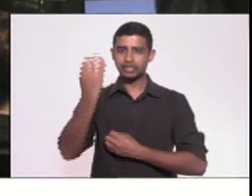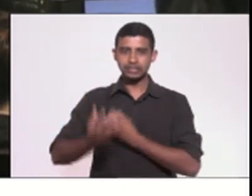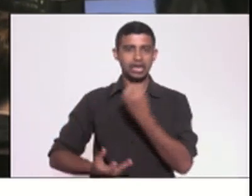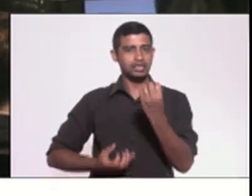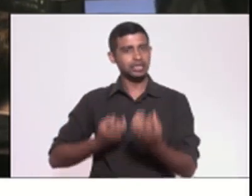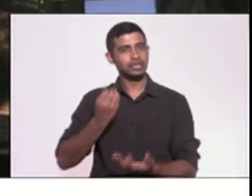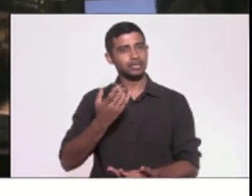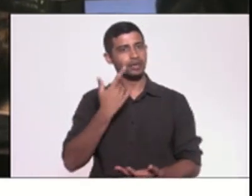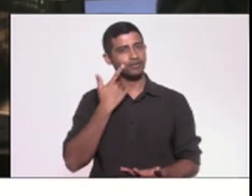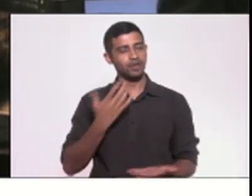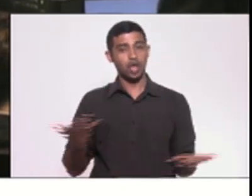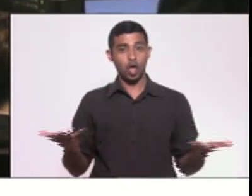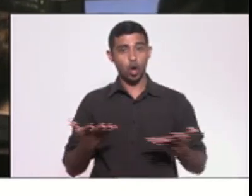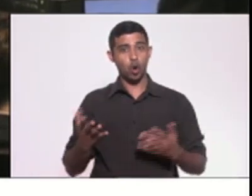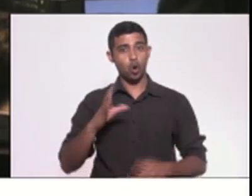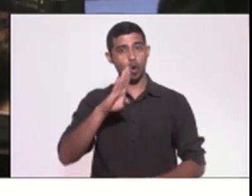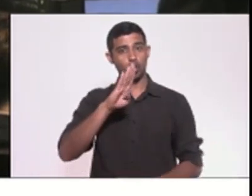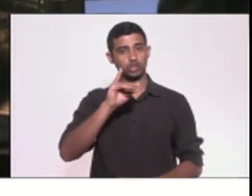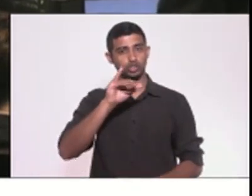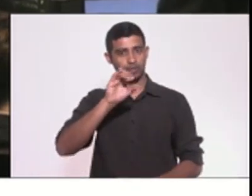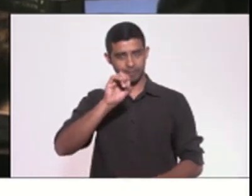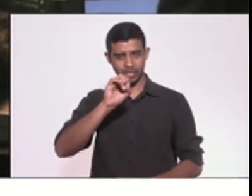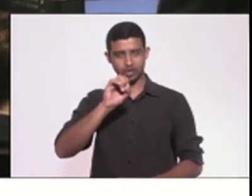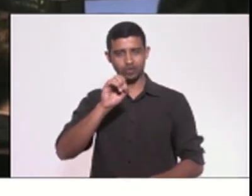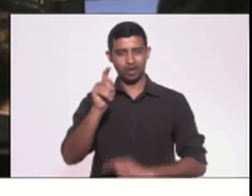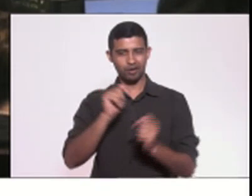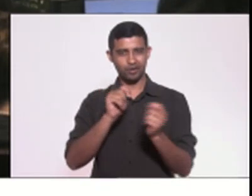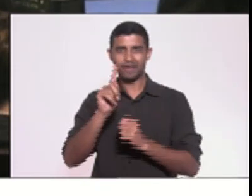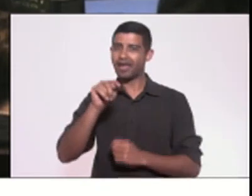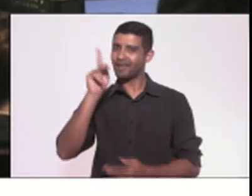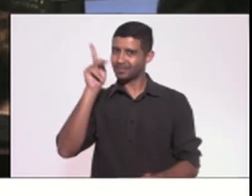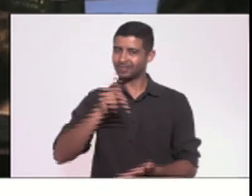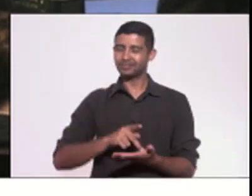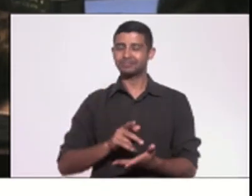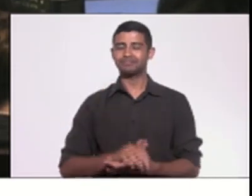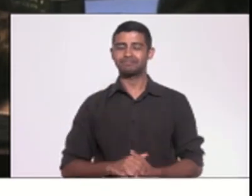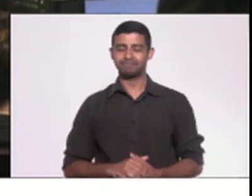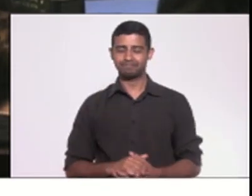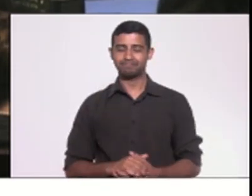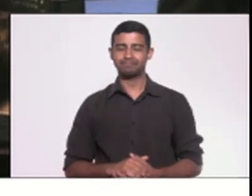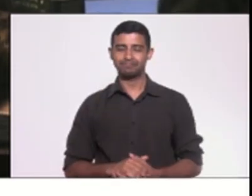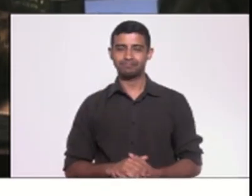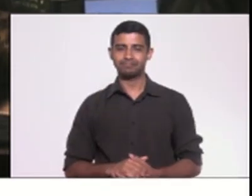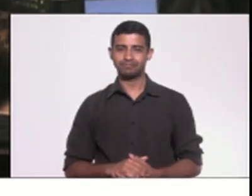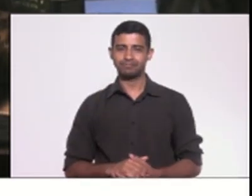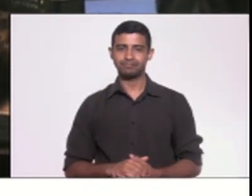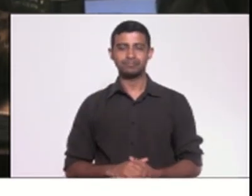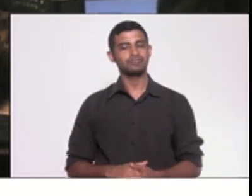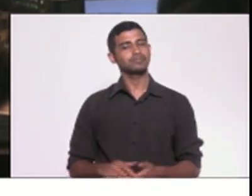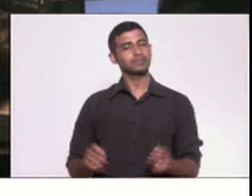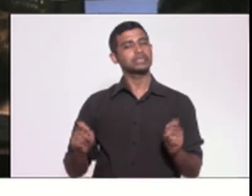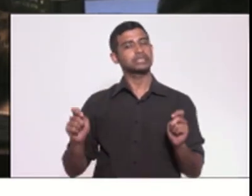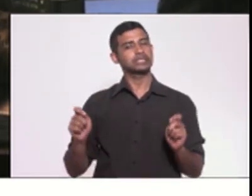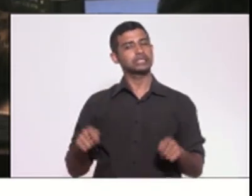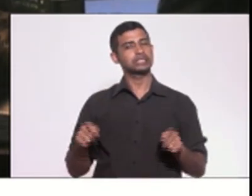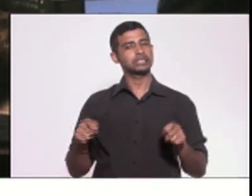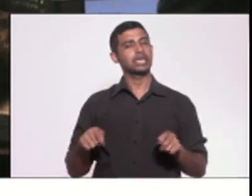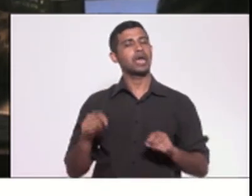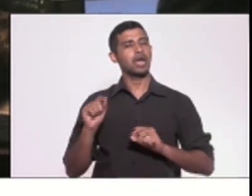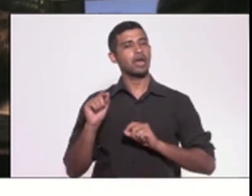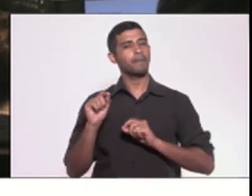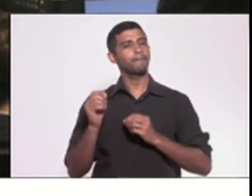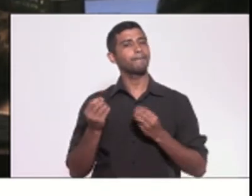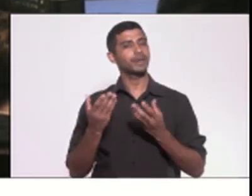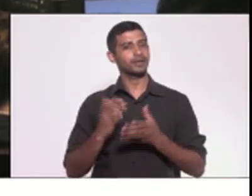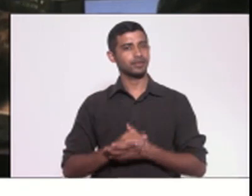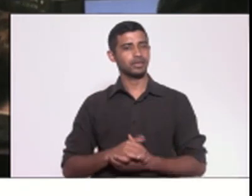bioeconomia hoje é uma realidade, é realmente uma alternativa para a saída